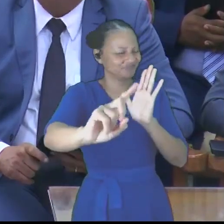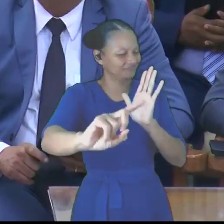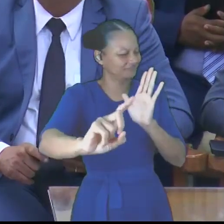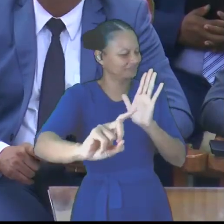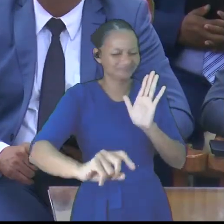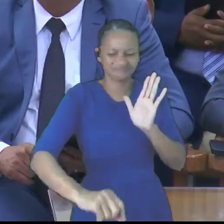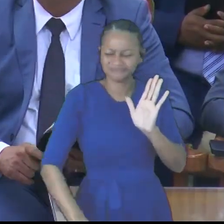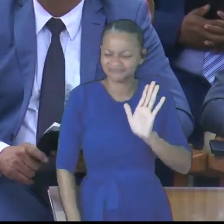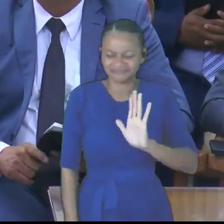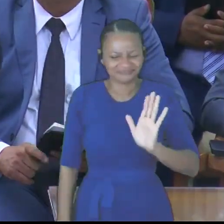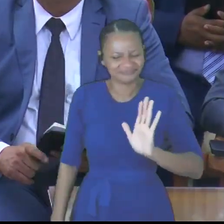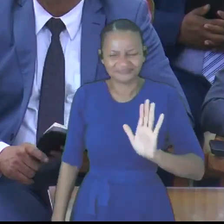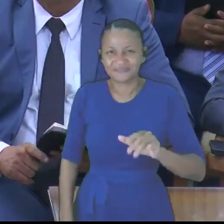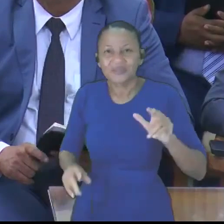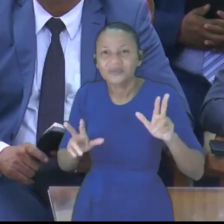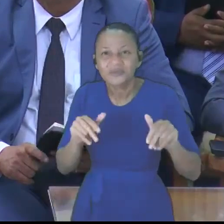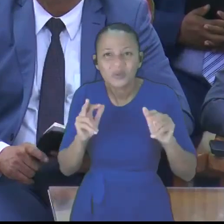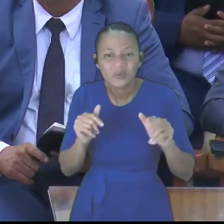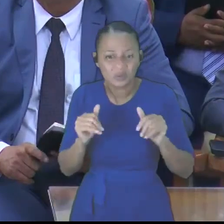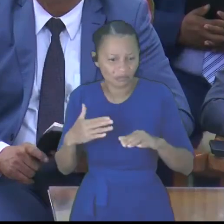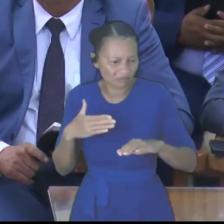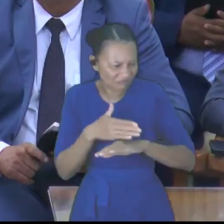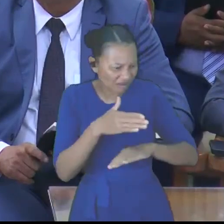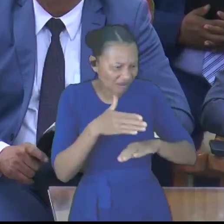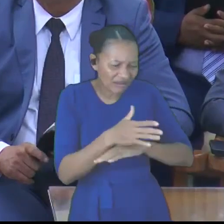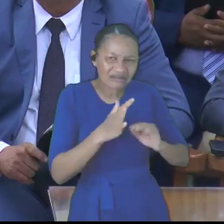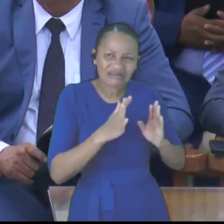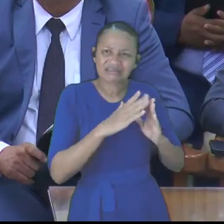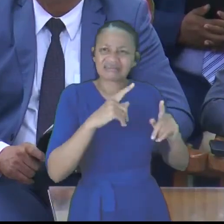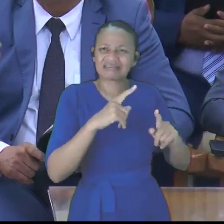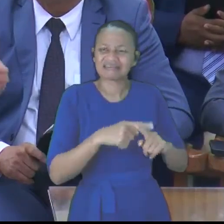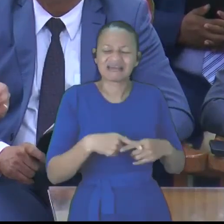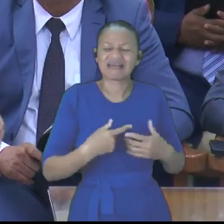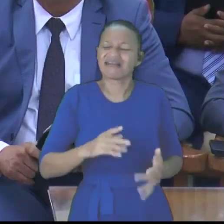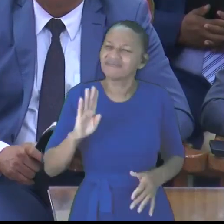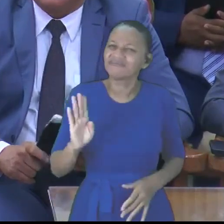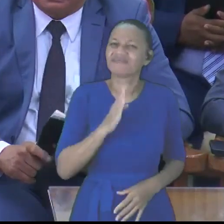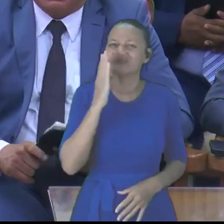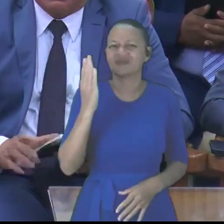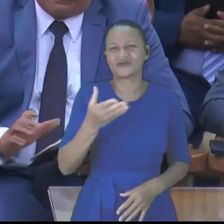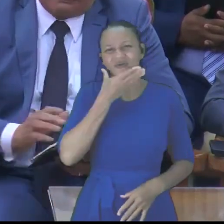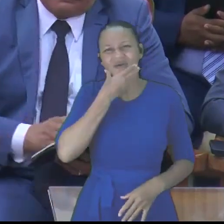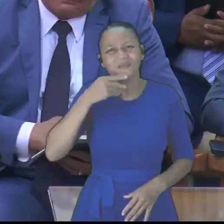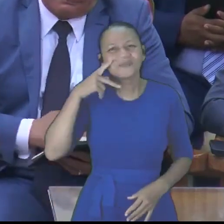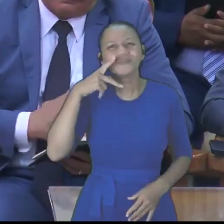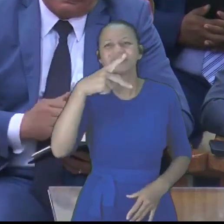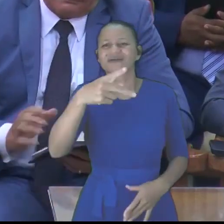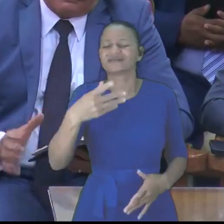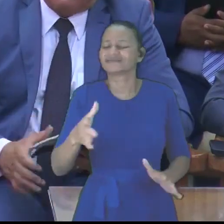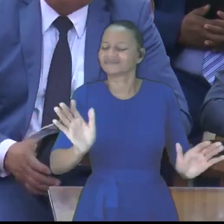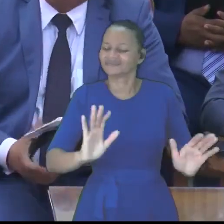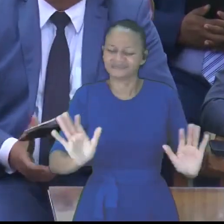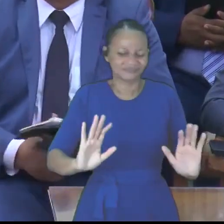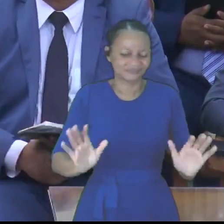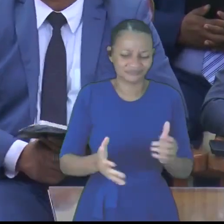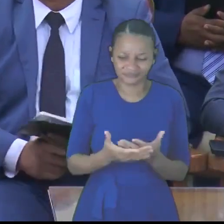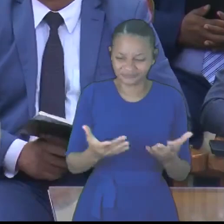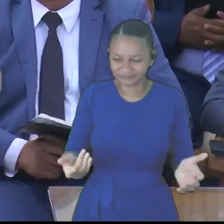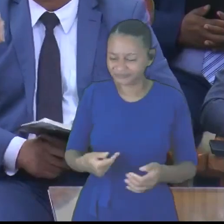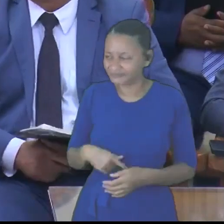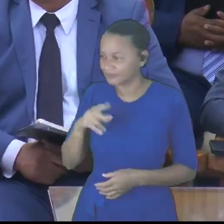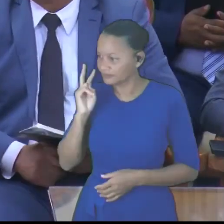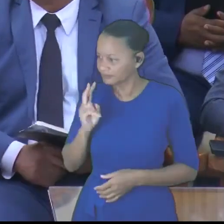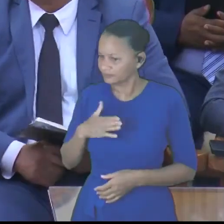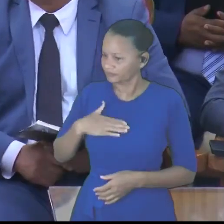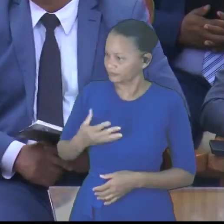Não foi isso não, irmão. Nunca vá numa igreja atrás disso que é falso profeta. Não vá atrás disso não, irmão. E a gente vê, pô, meu